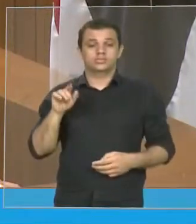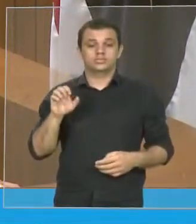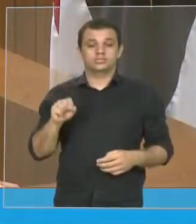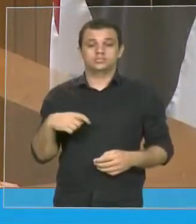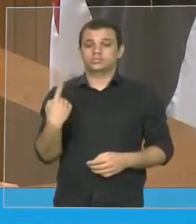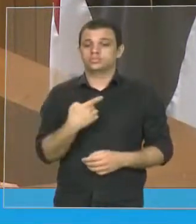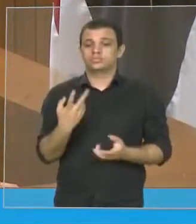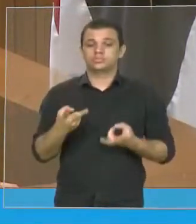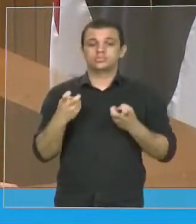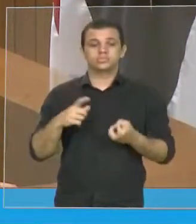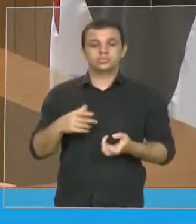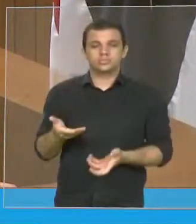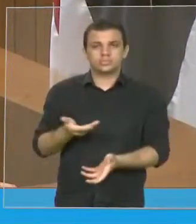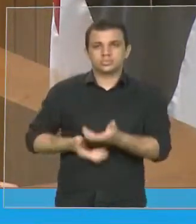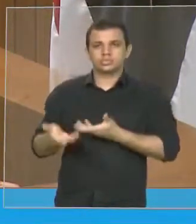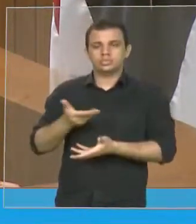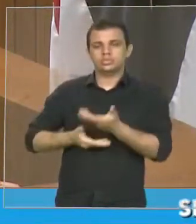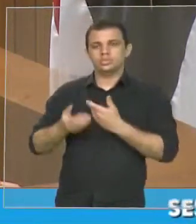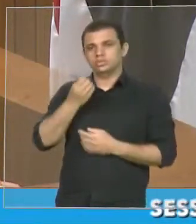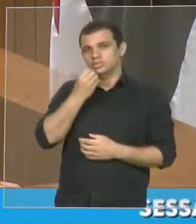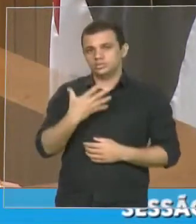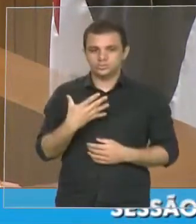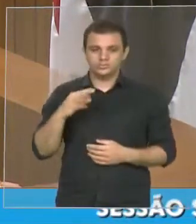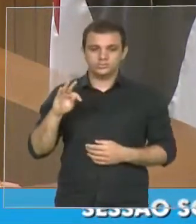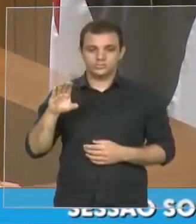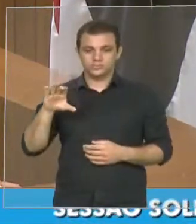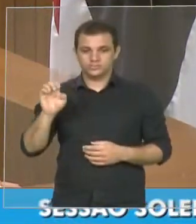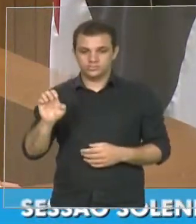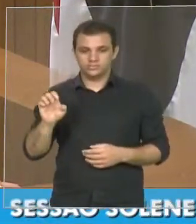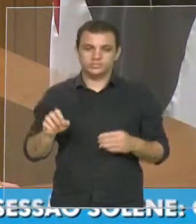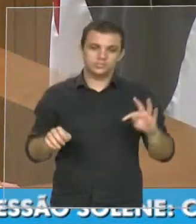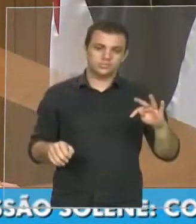proativo entre o TCE Maranhão e o TCU.